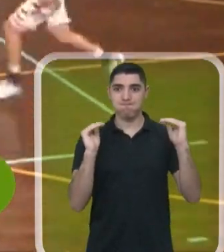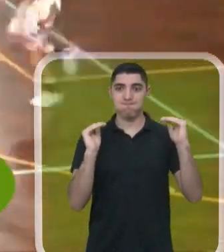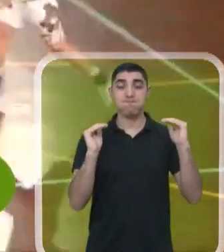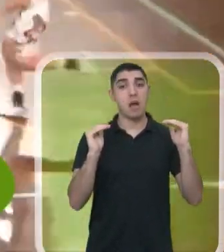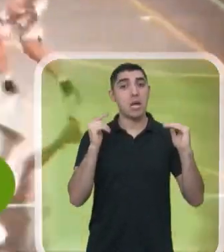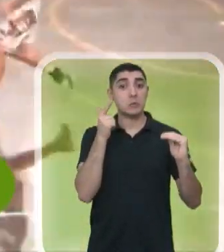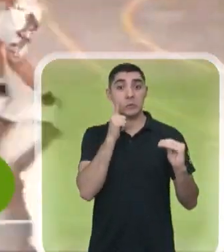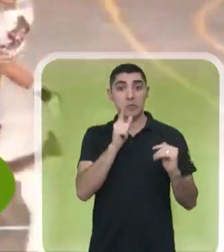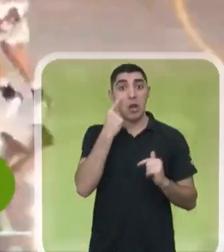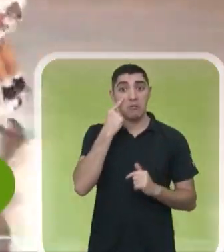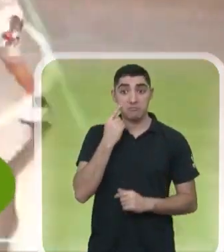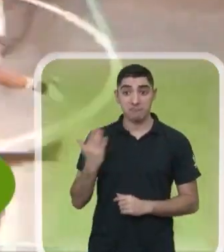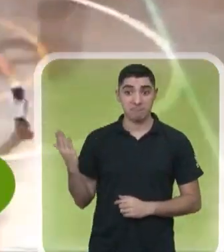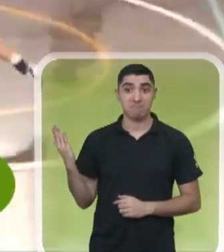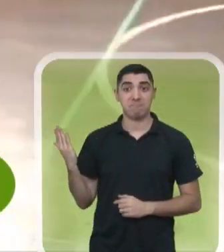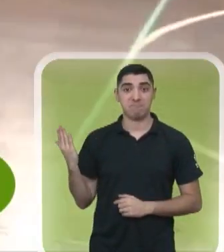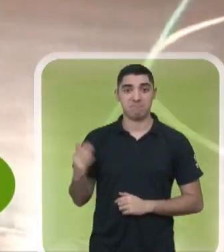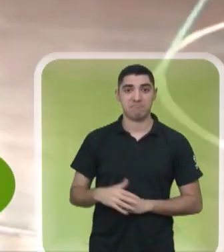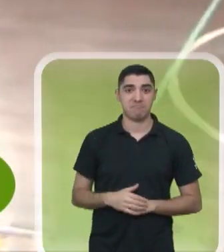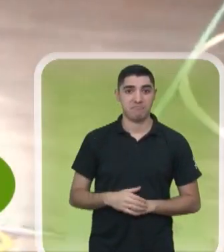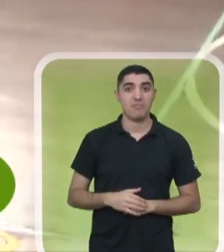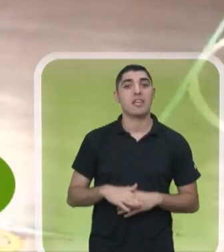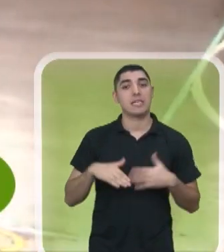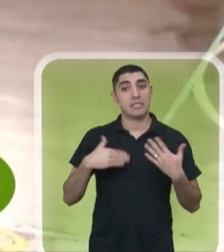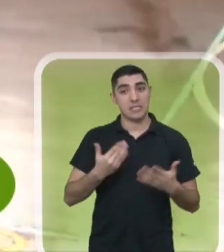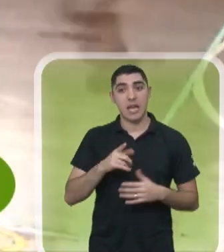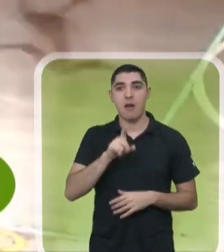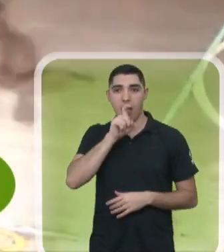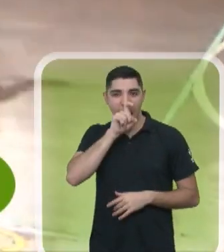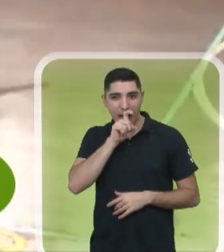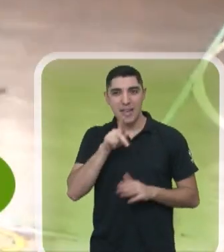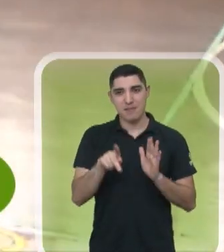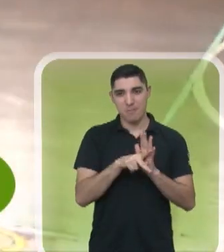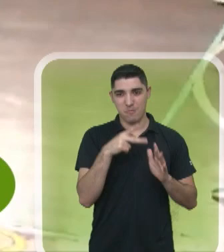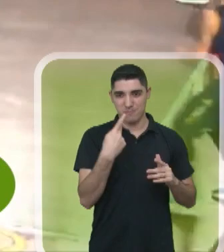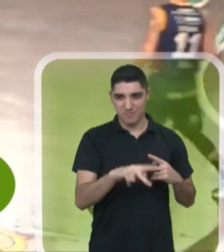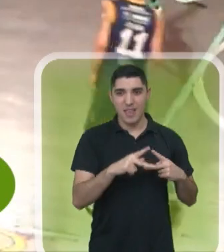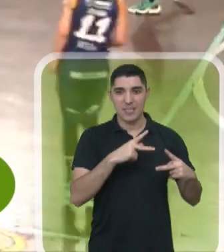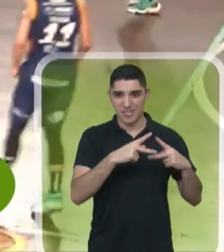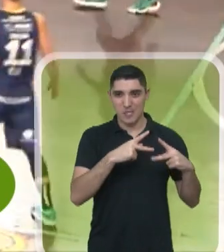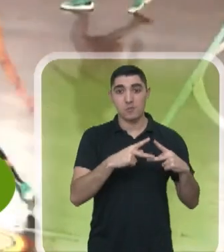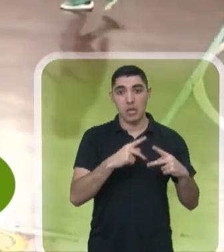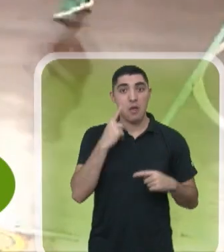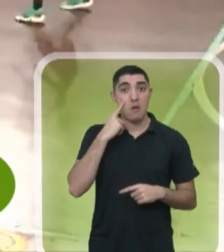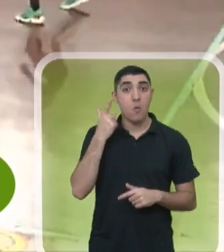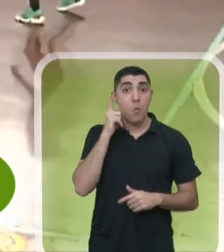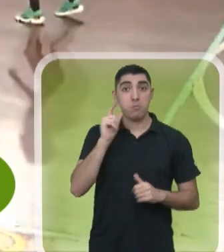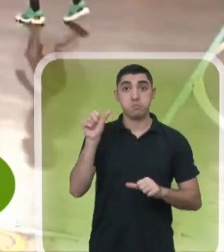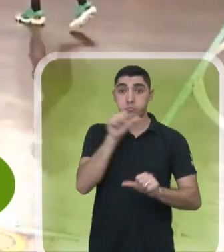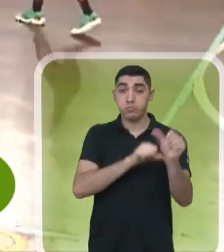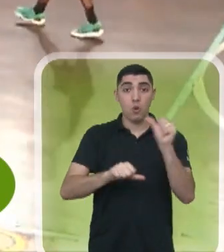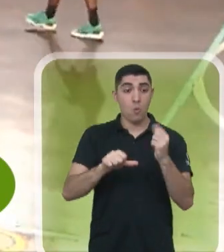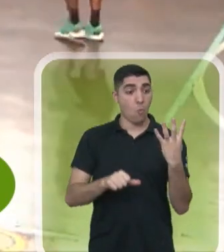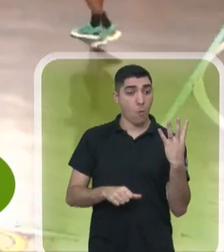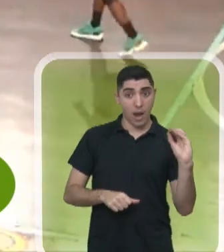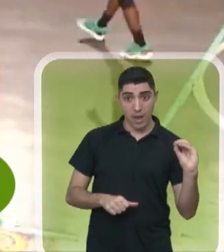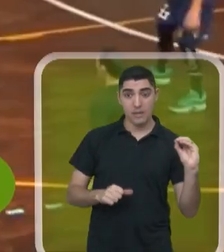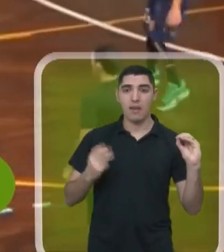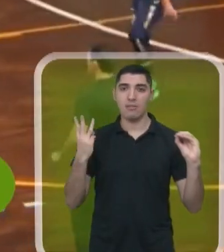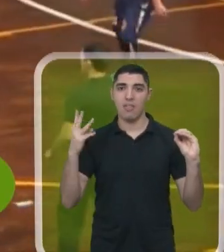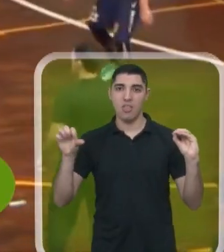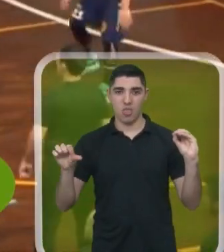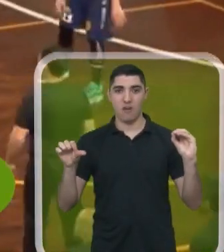e o ataque começou a funcionar. E a Águia do Basquete virou o placar para 40-39 em mais uma bola de